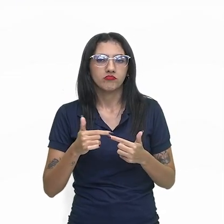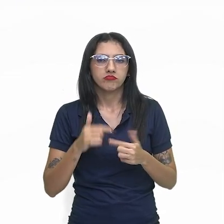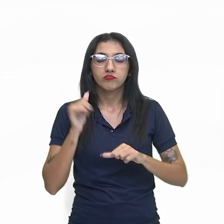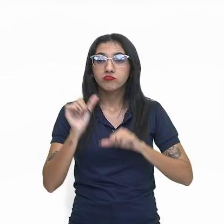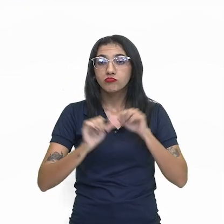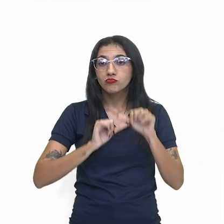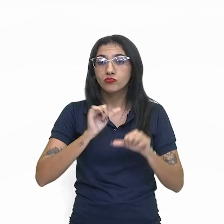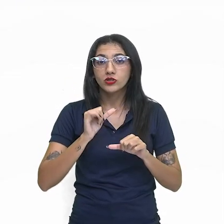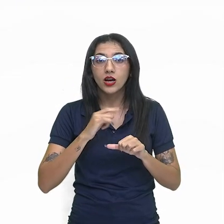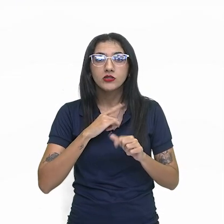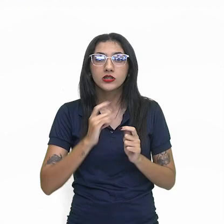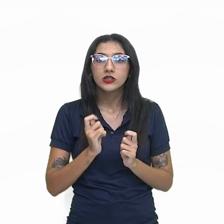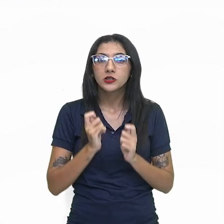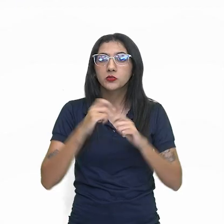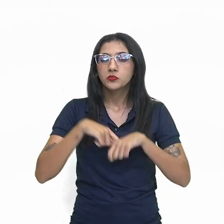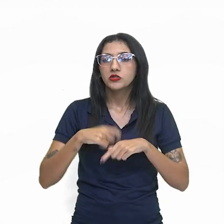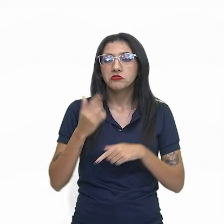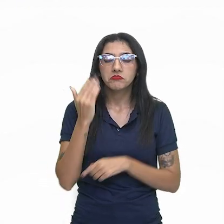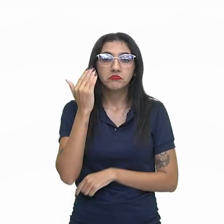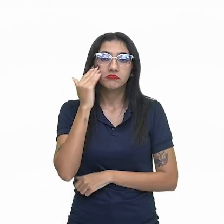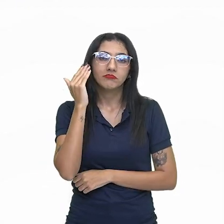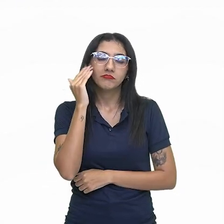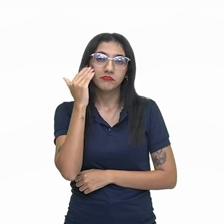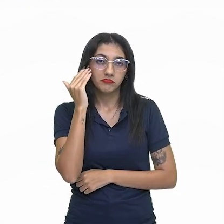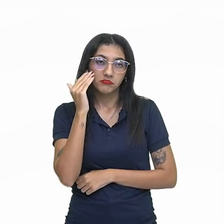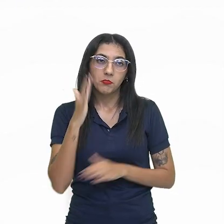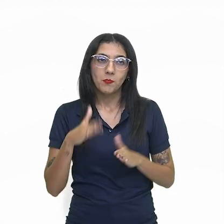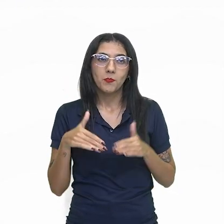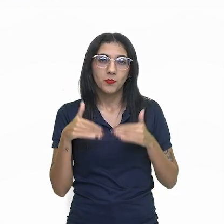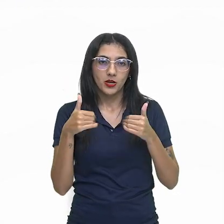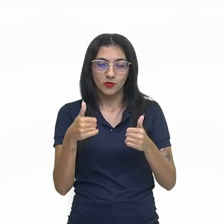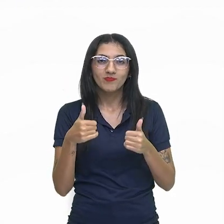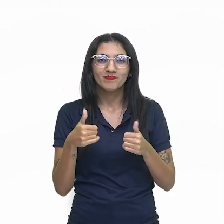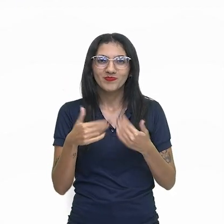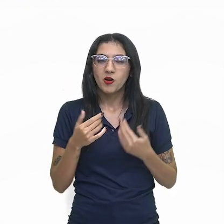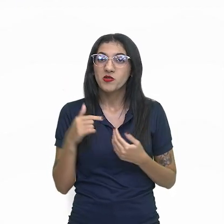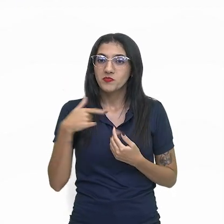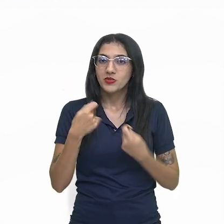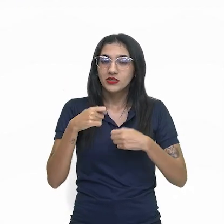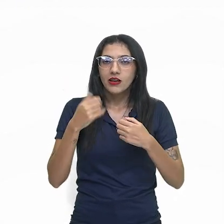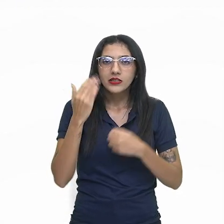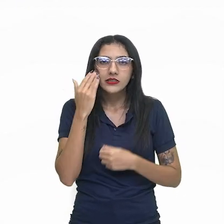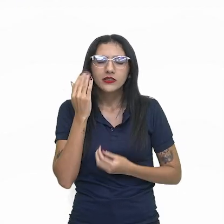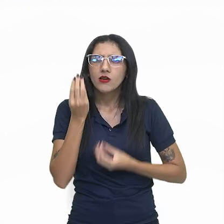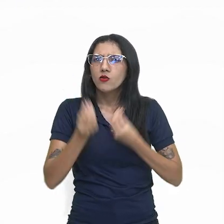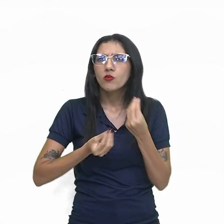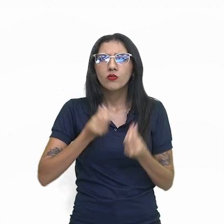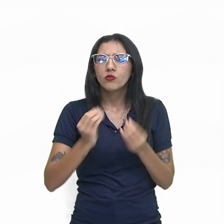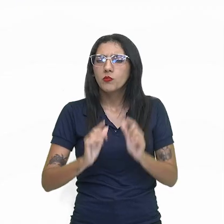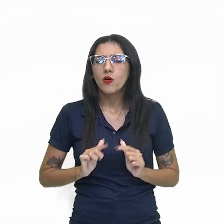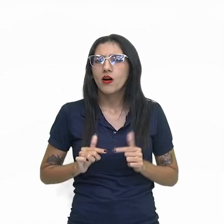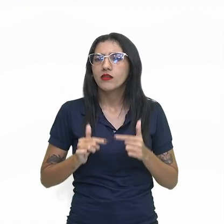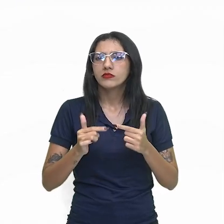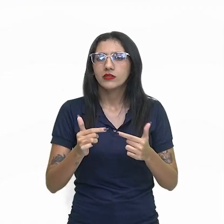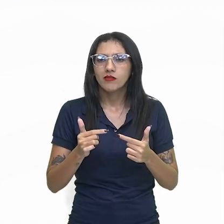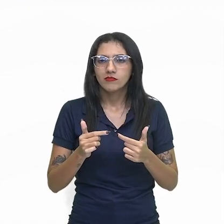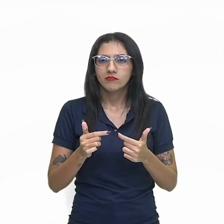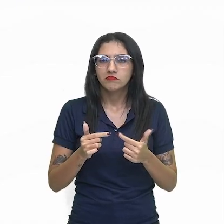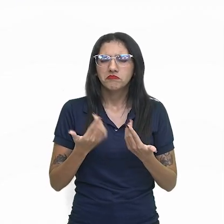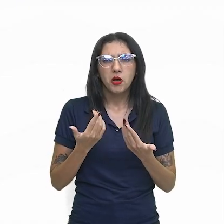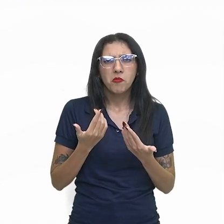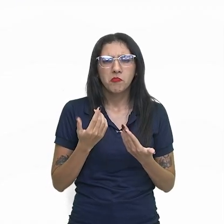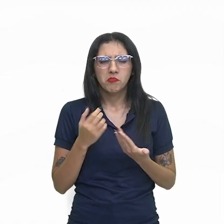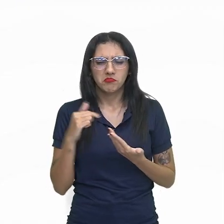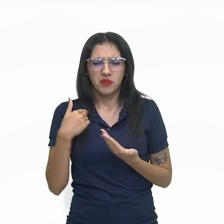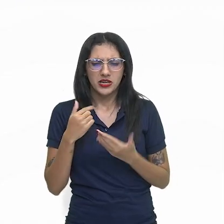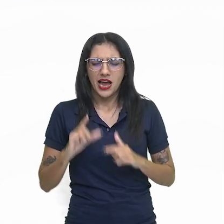né, tornando-a compreensível. É preciso compreender as ações humanas, né? Quando você age, você